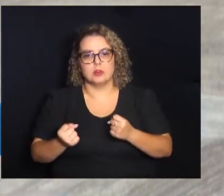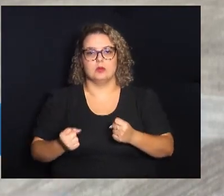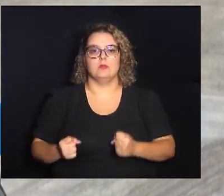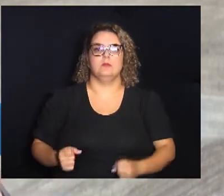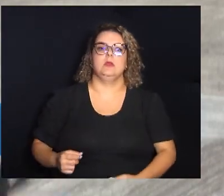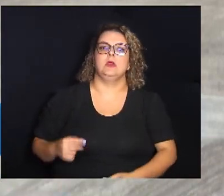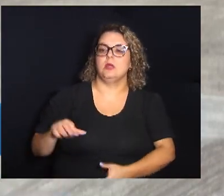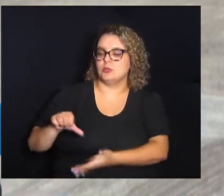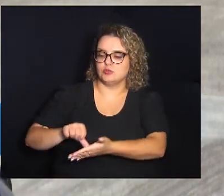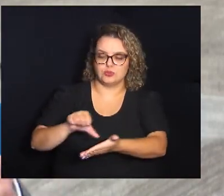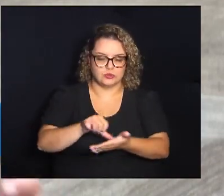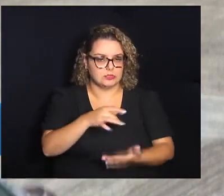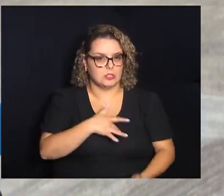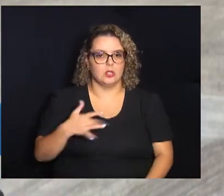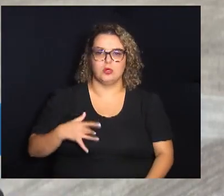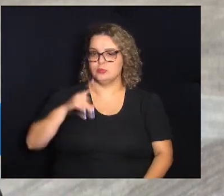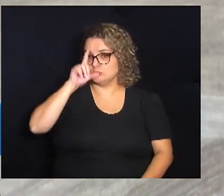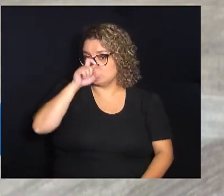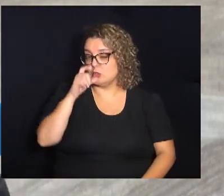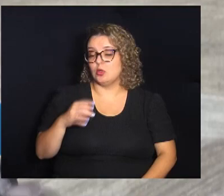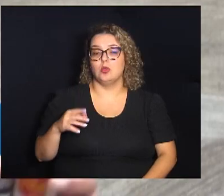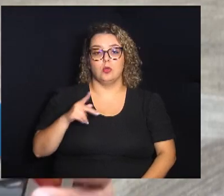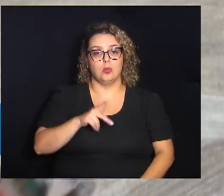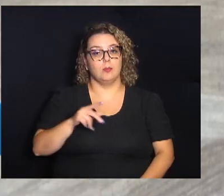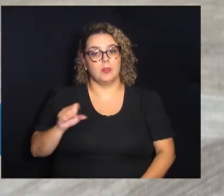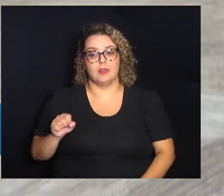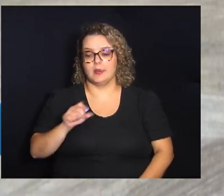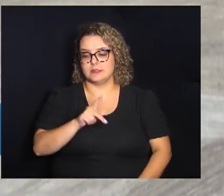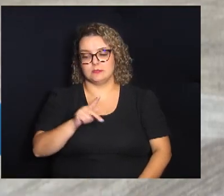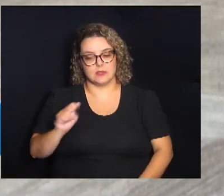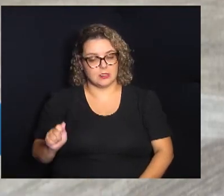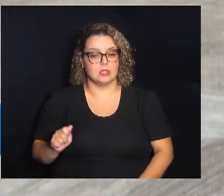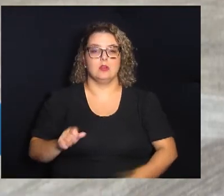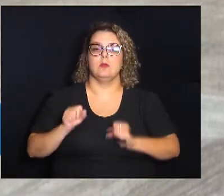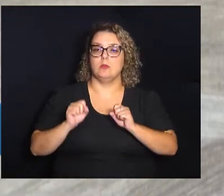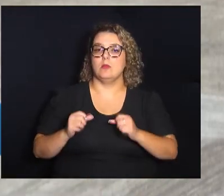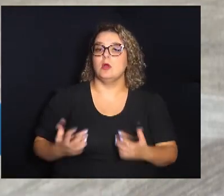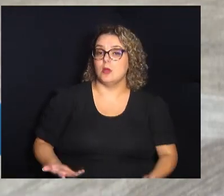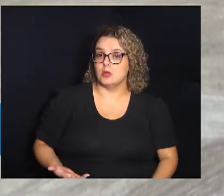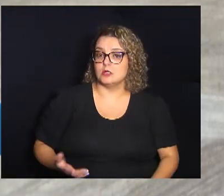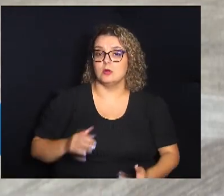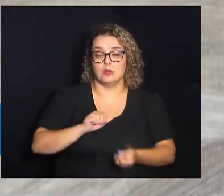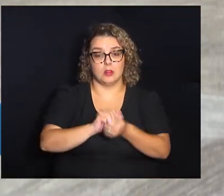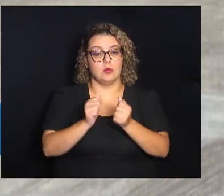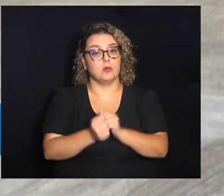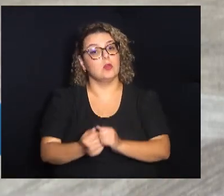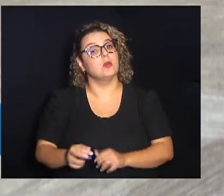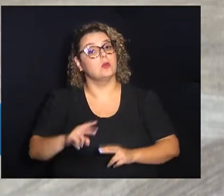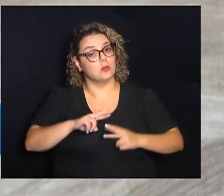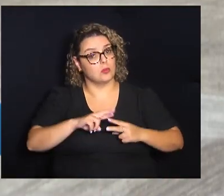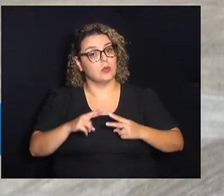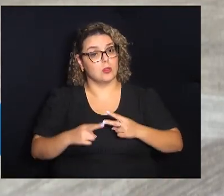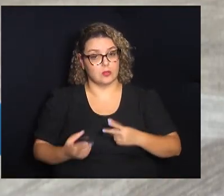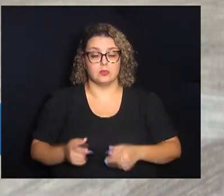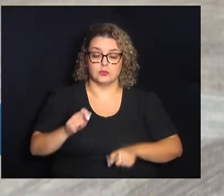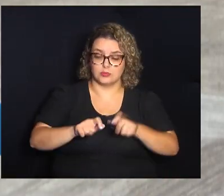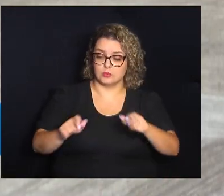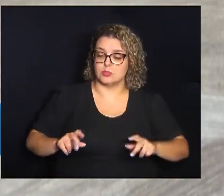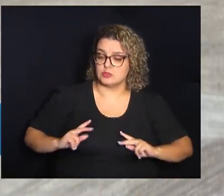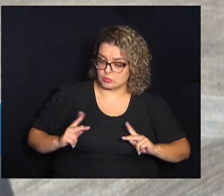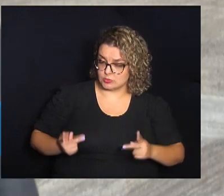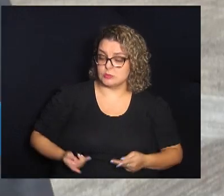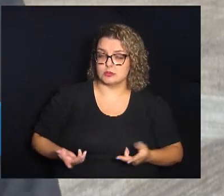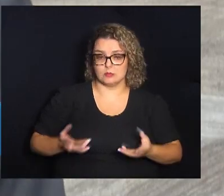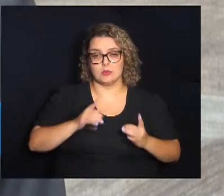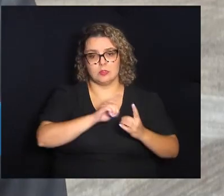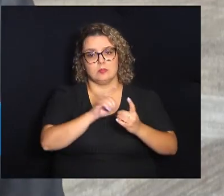de saúde, os hospitais, pronto atendimento, sejam equipados adequadamente, inclusive com recursos humanos, para garantir a